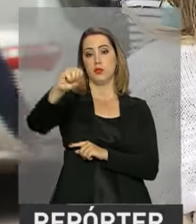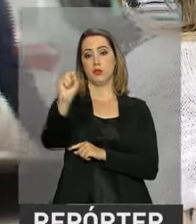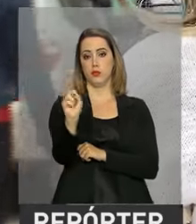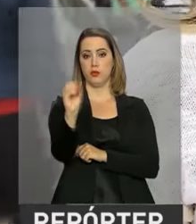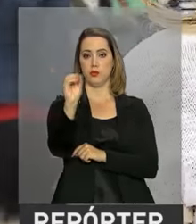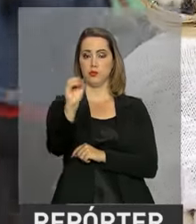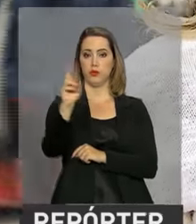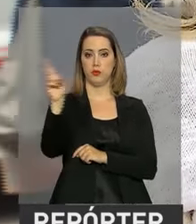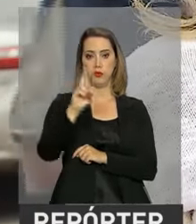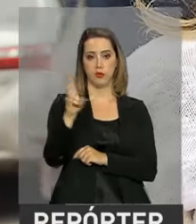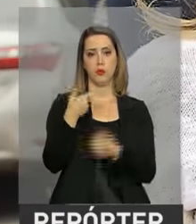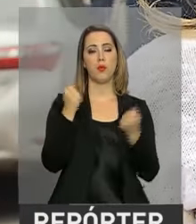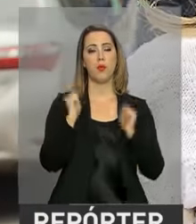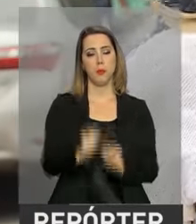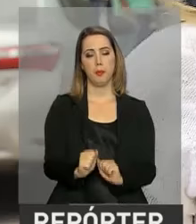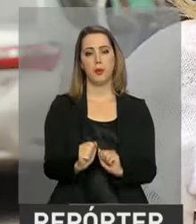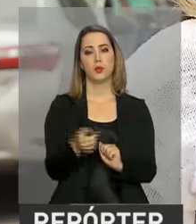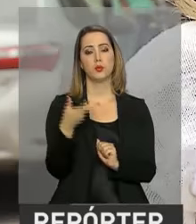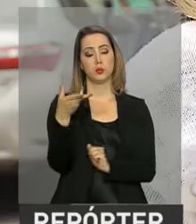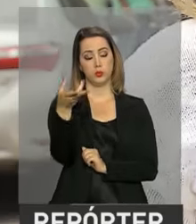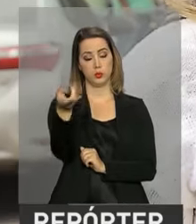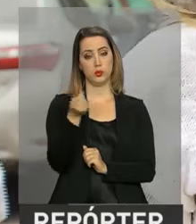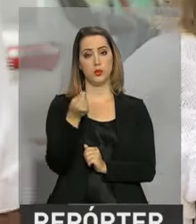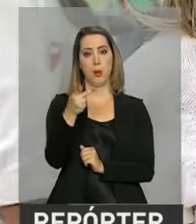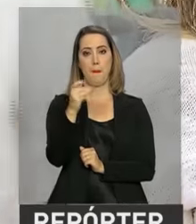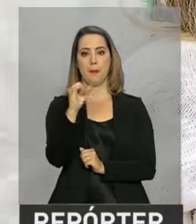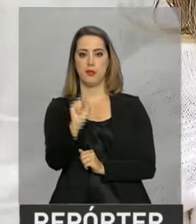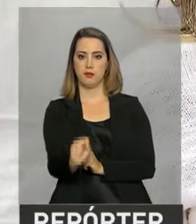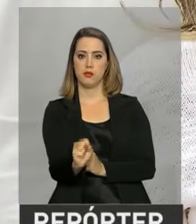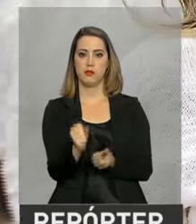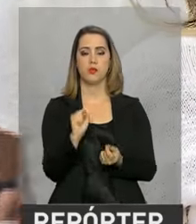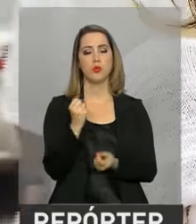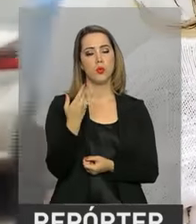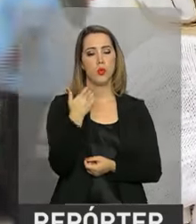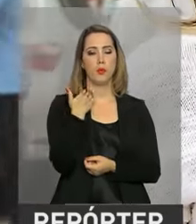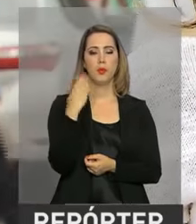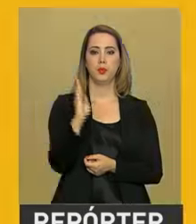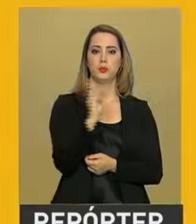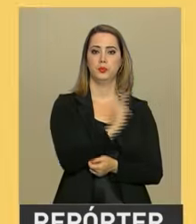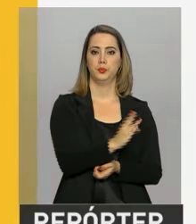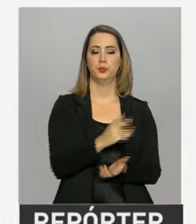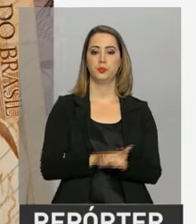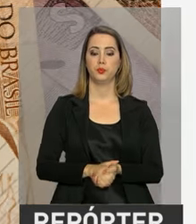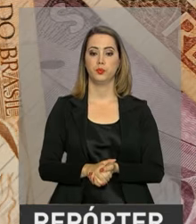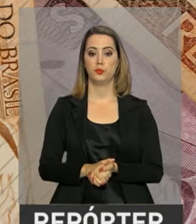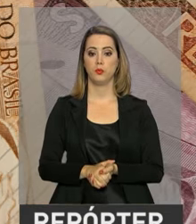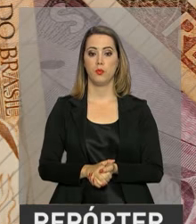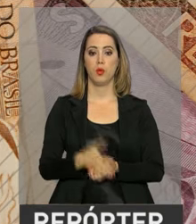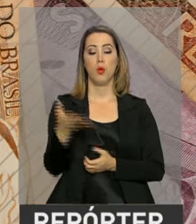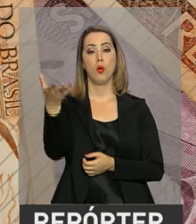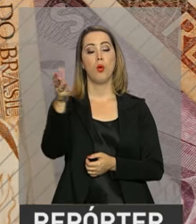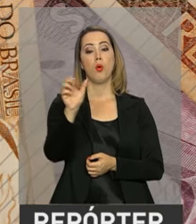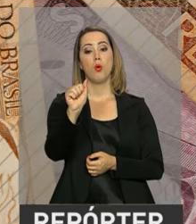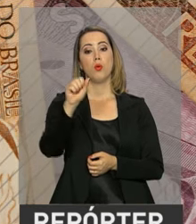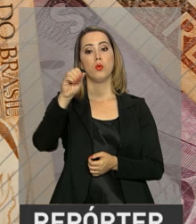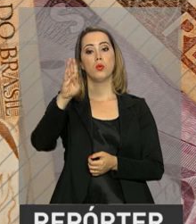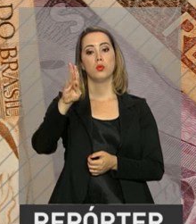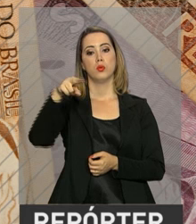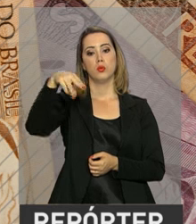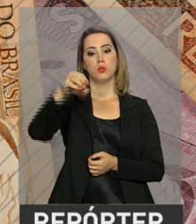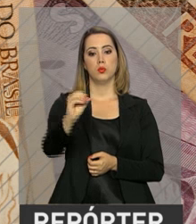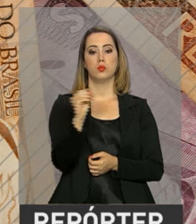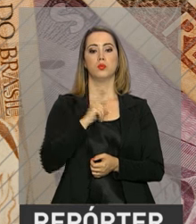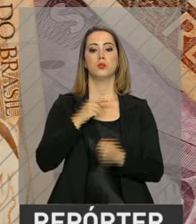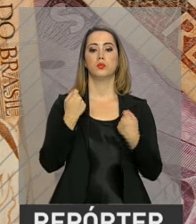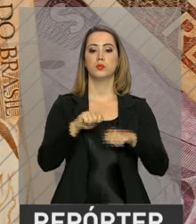pode ser retirado em qualquer agência da Caixa Econômica, no caso do PIS ou no Banco do Brasil, no caso do PAZEP. O abono salarial está disponível para quem tem